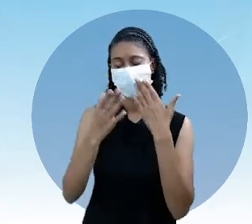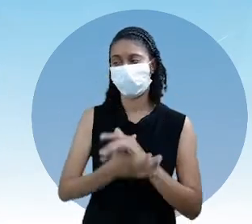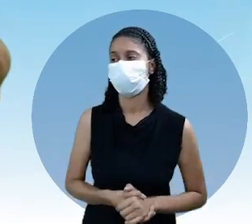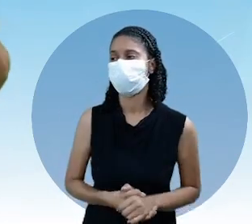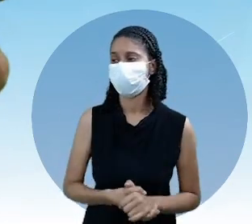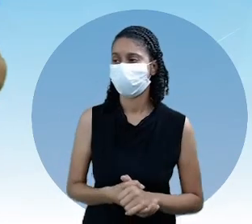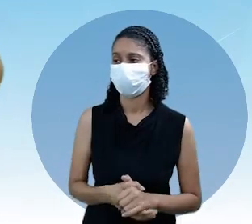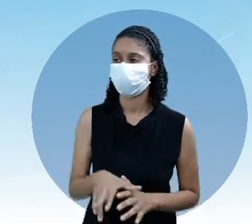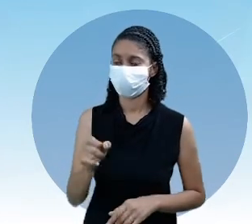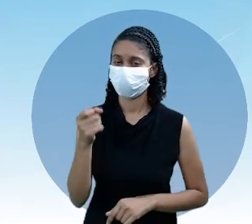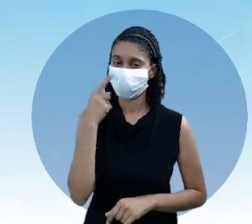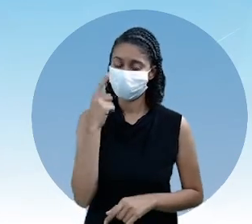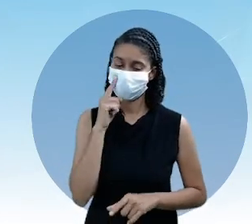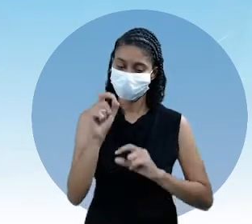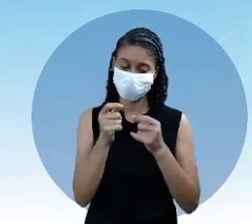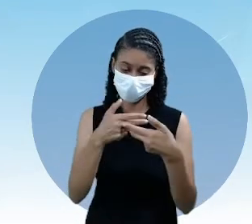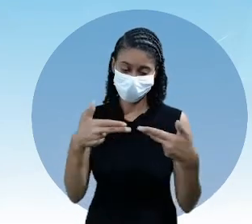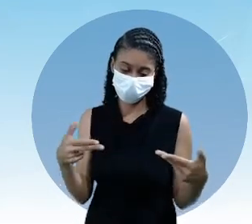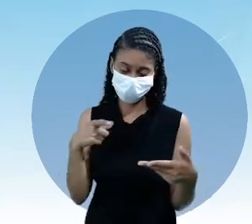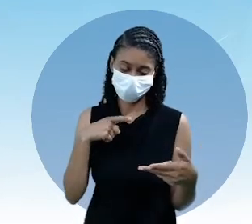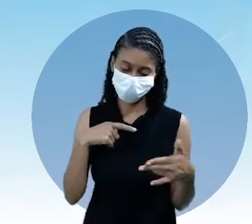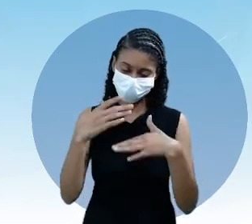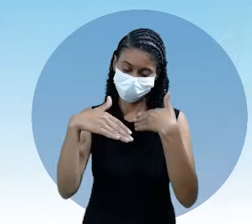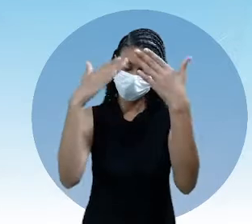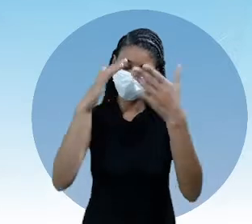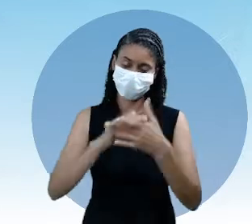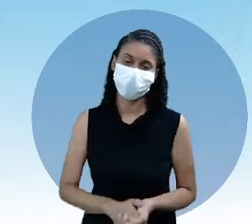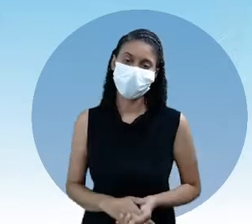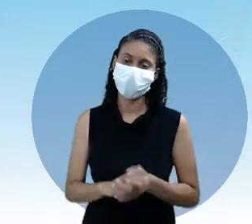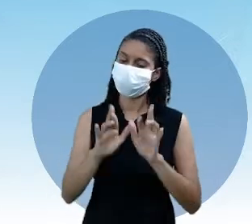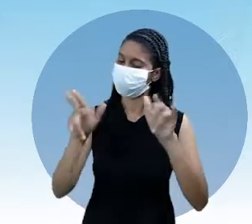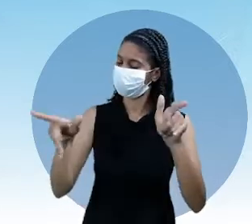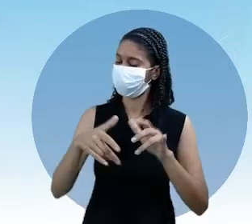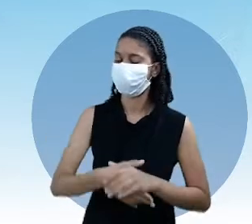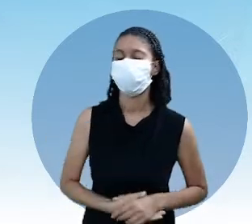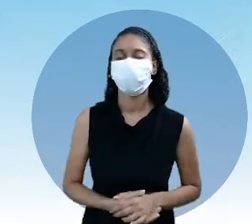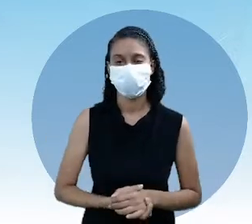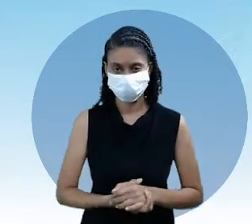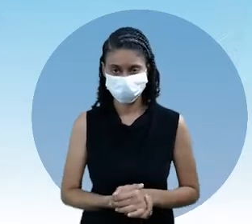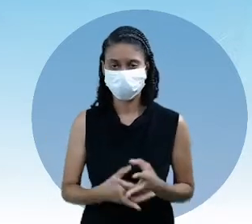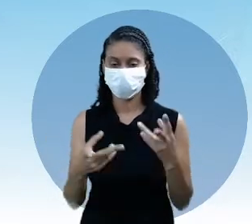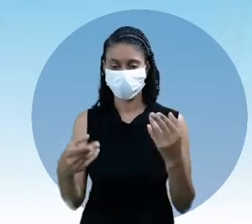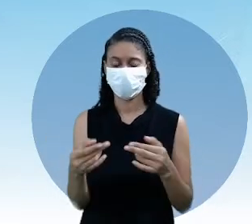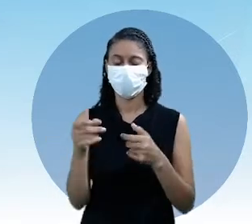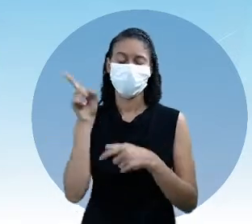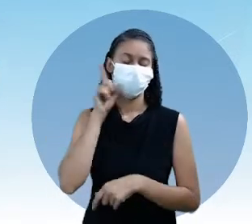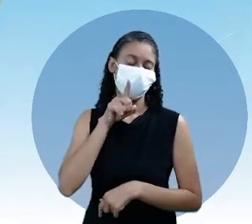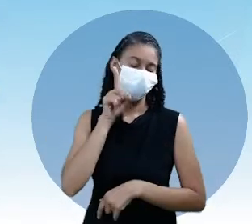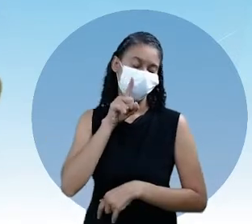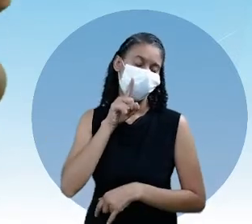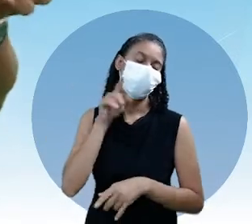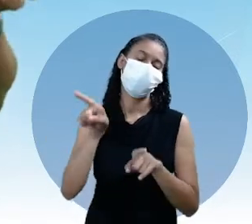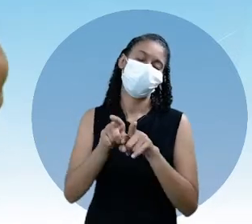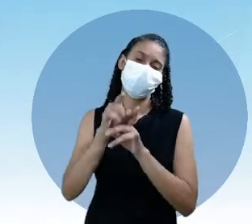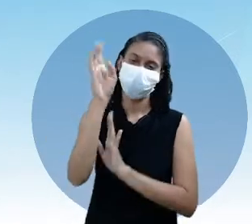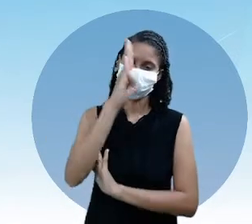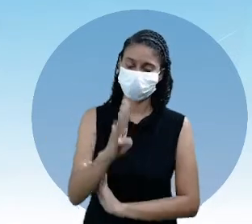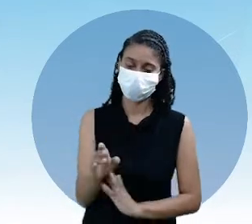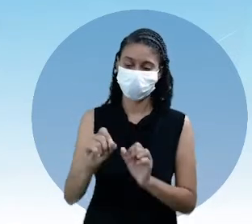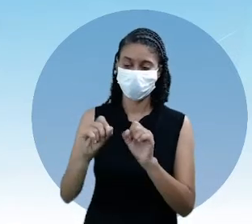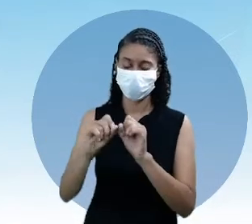vai pegar coisas que tiveram desenvolvimento totalmente diferentes, né, como é o caso dos Estados Unidos e do Brasil, e